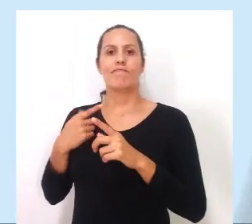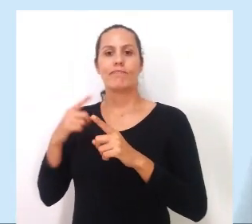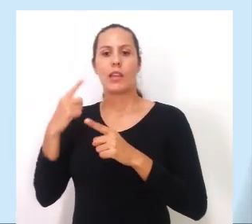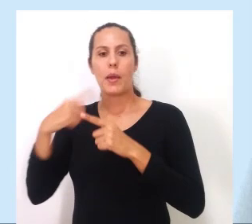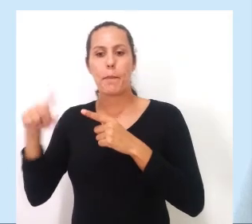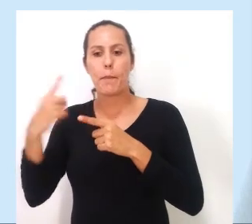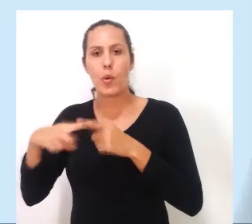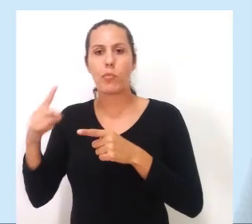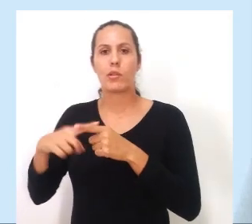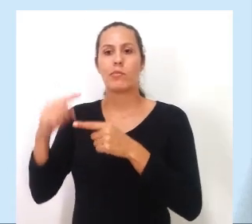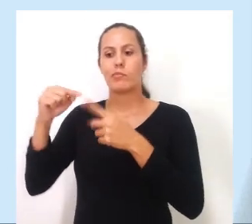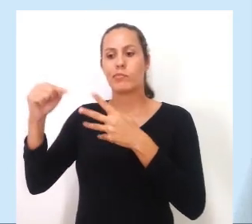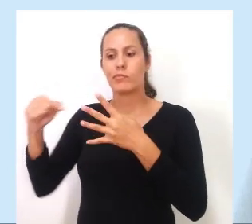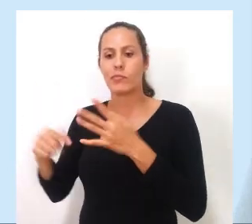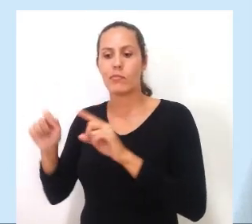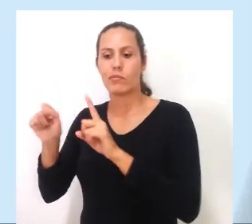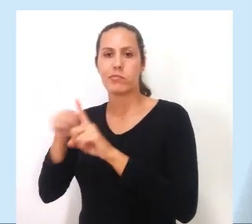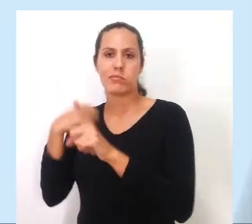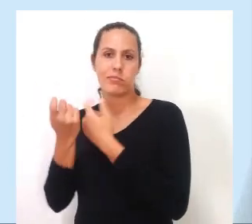questões sociais,